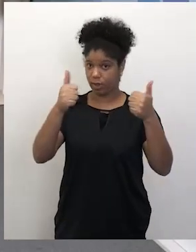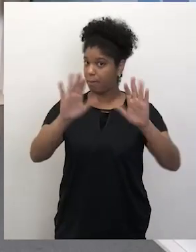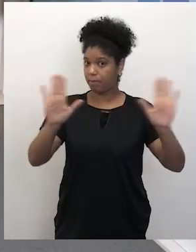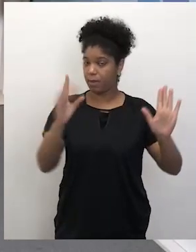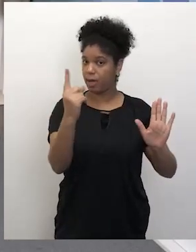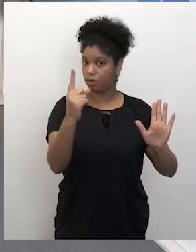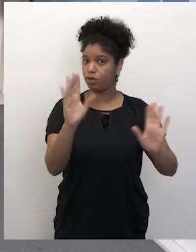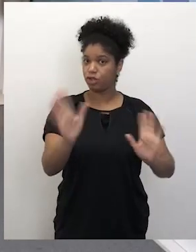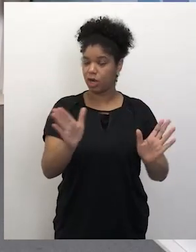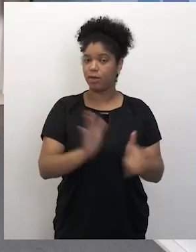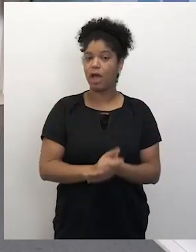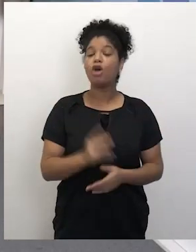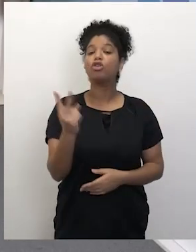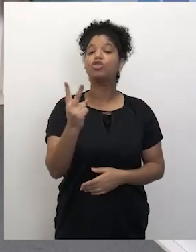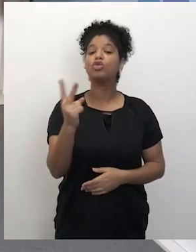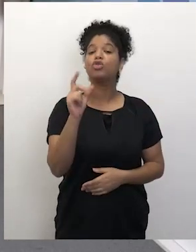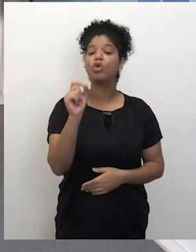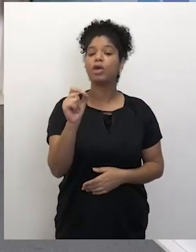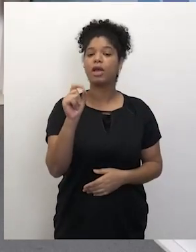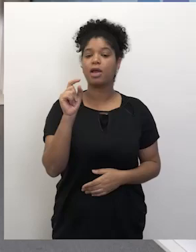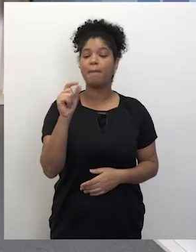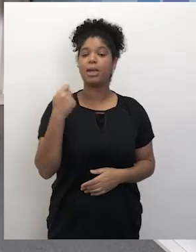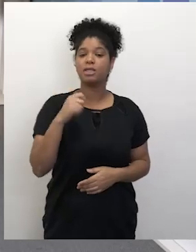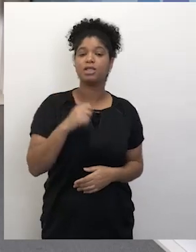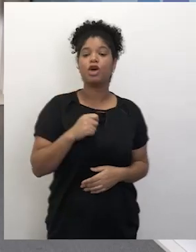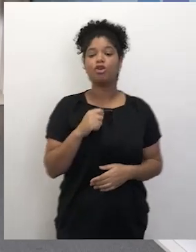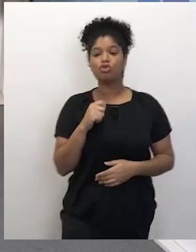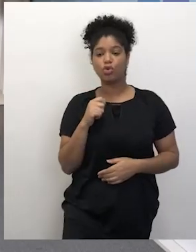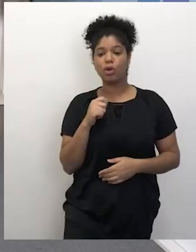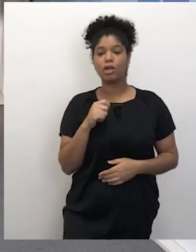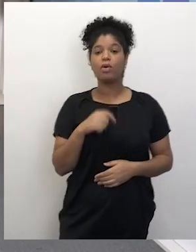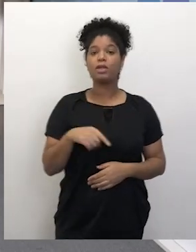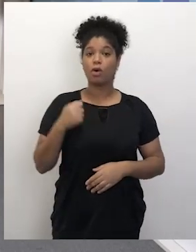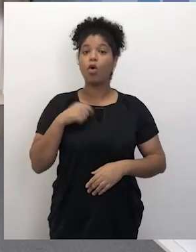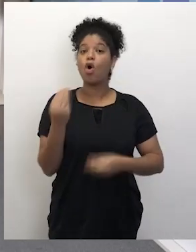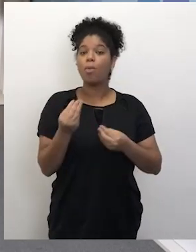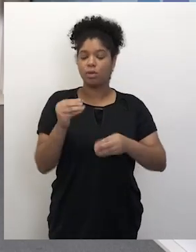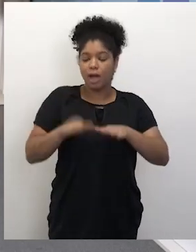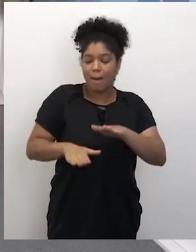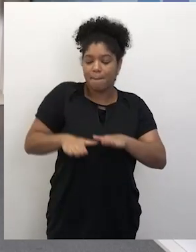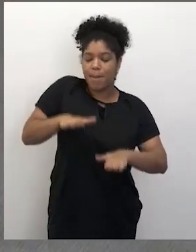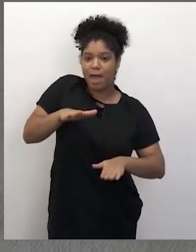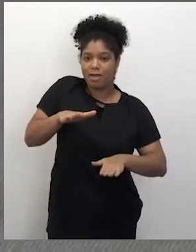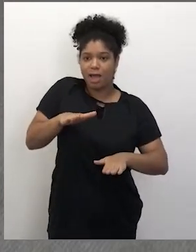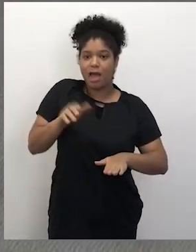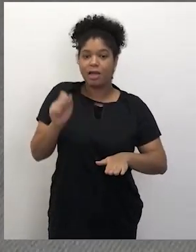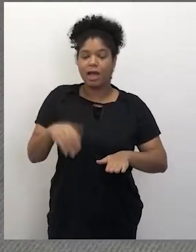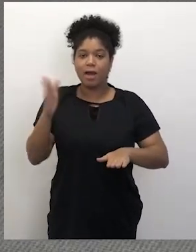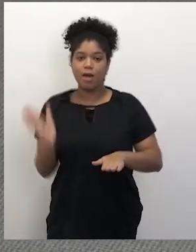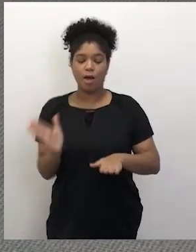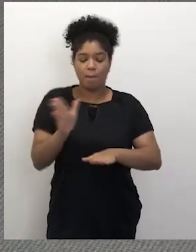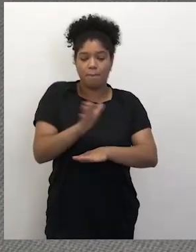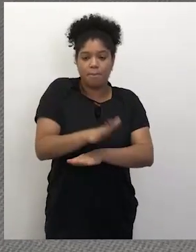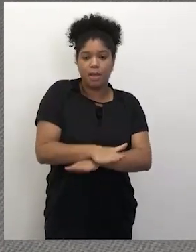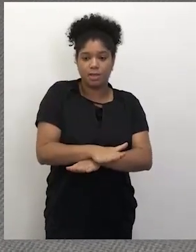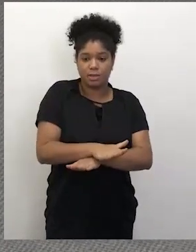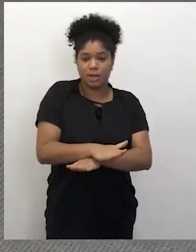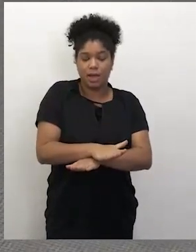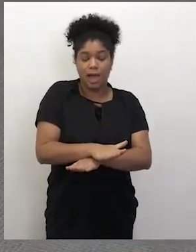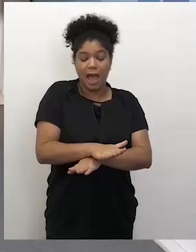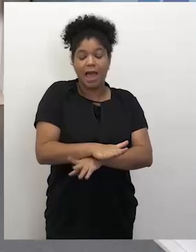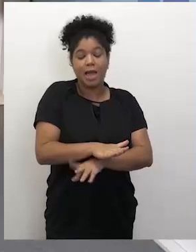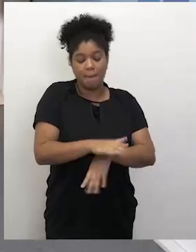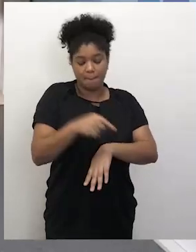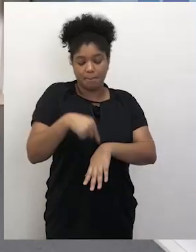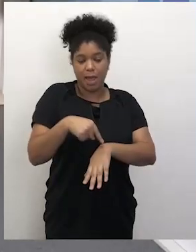passo. Isso. O segundo, a gente sobe o joelho, então vai subir a perna direita, pisa cruzado e a perna que tá